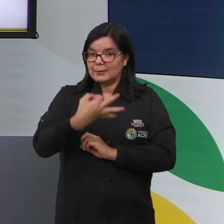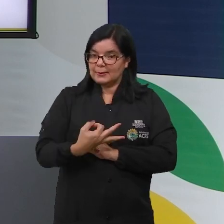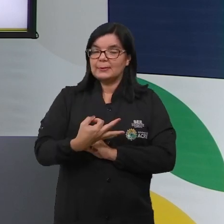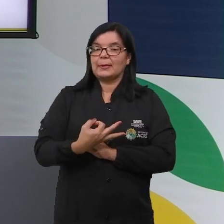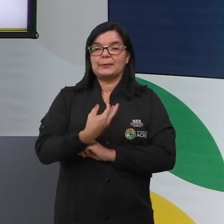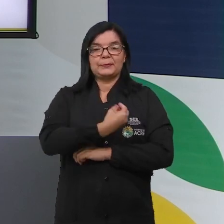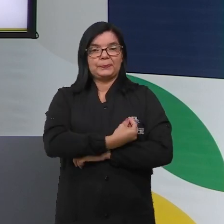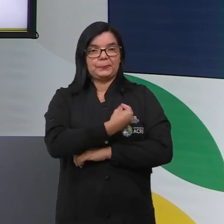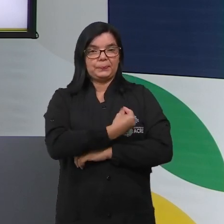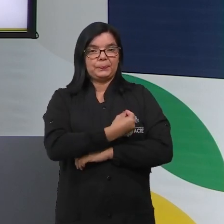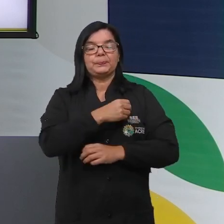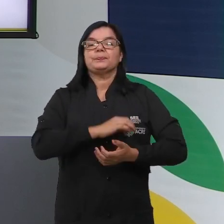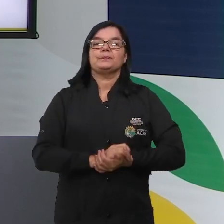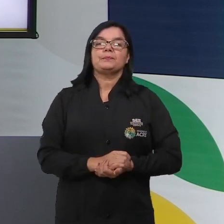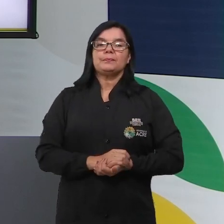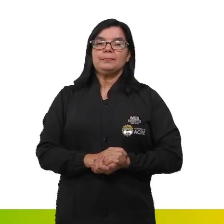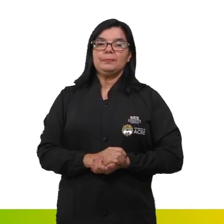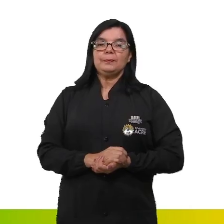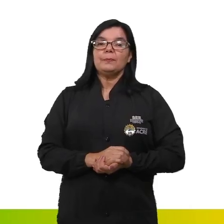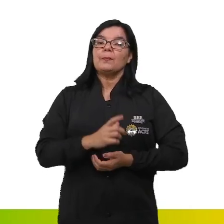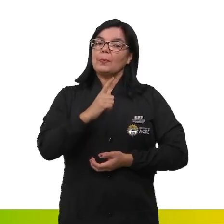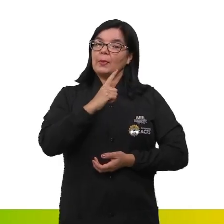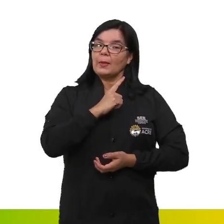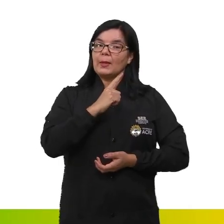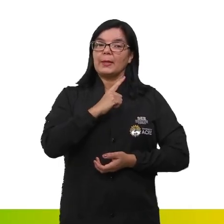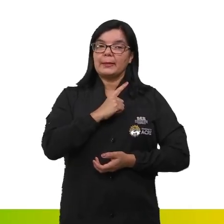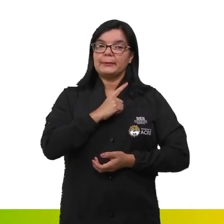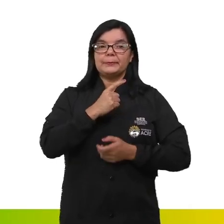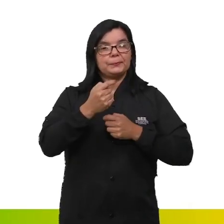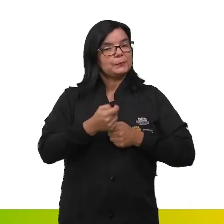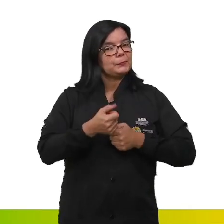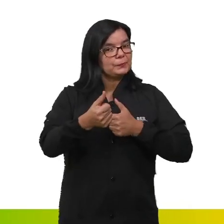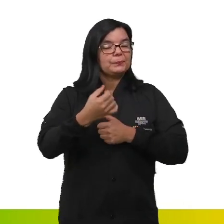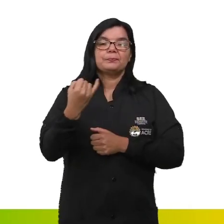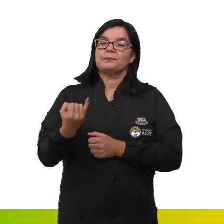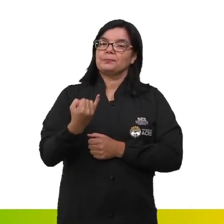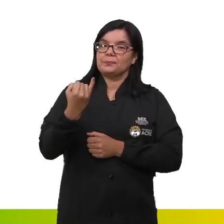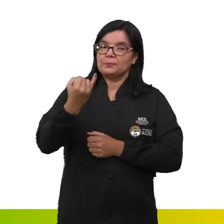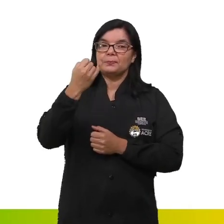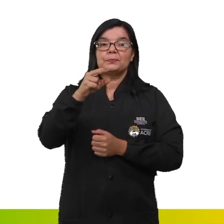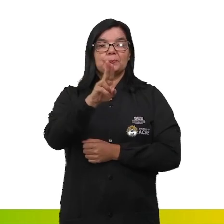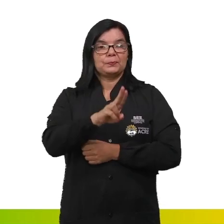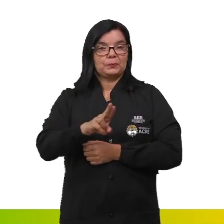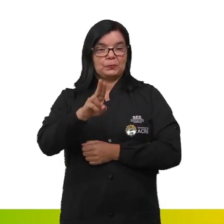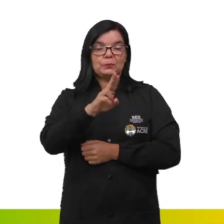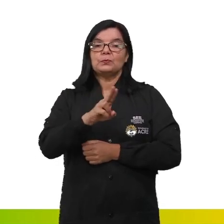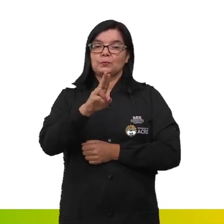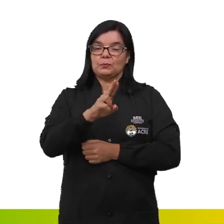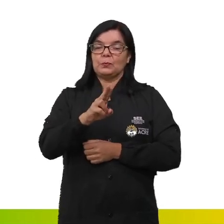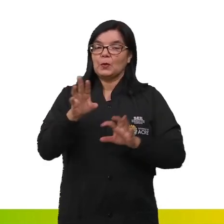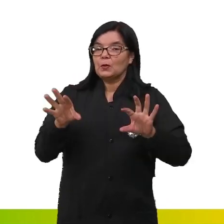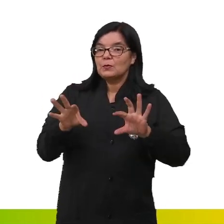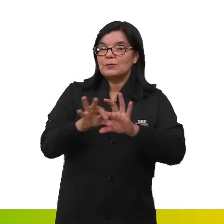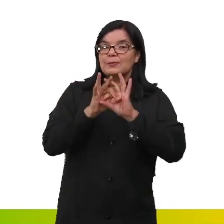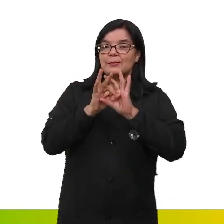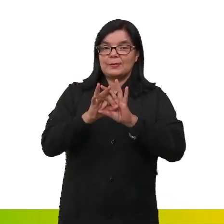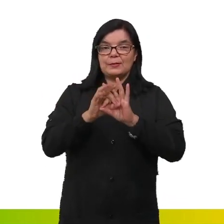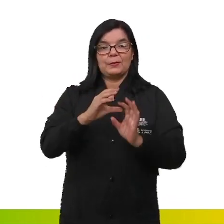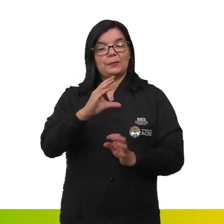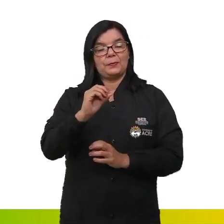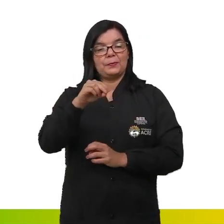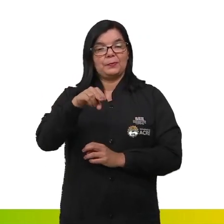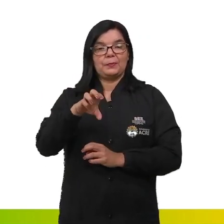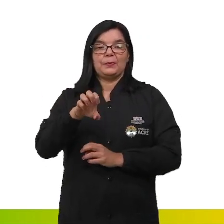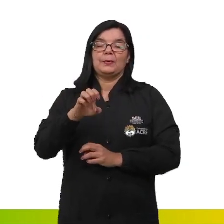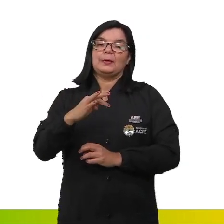essa realidade. Olha só, aí nós temos aí uma dica importante, o uso de conectivos